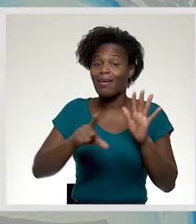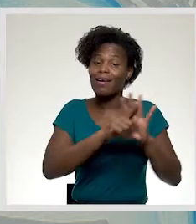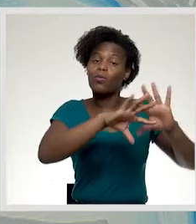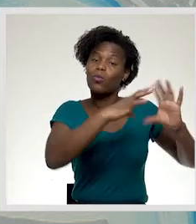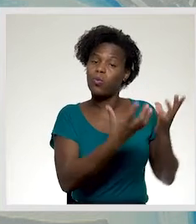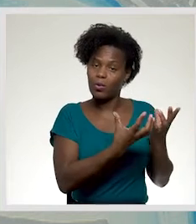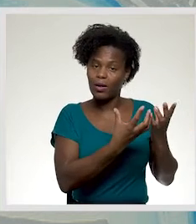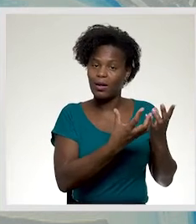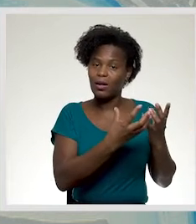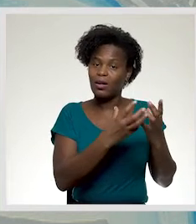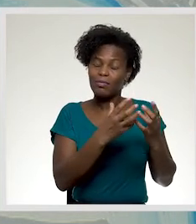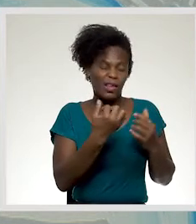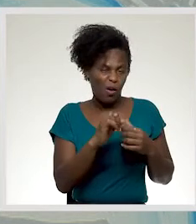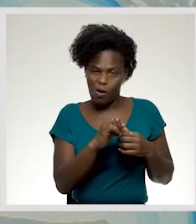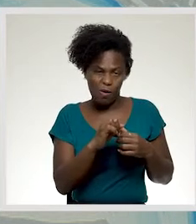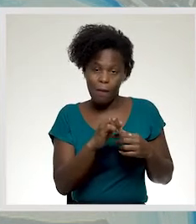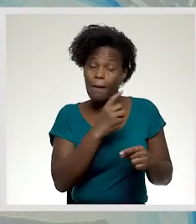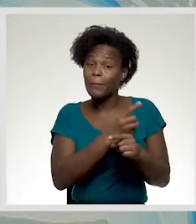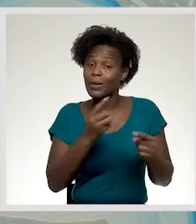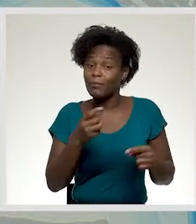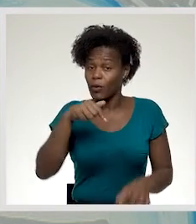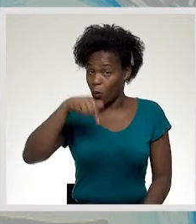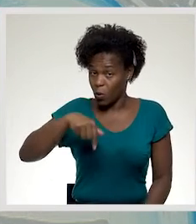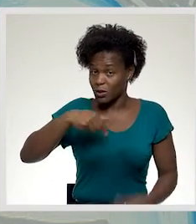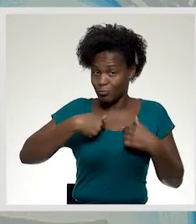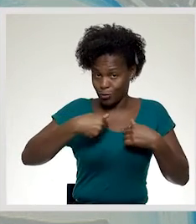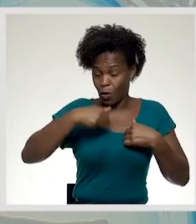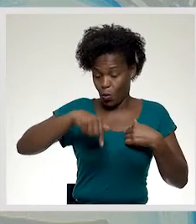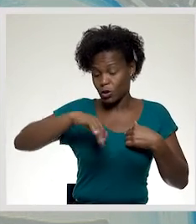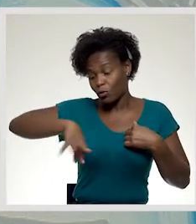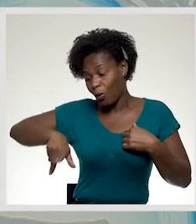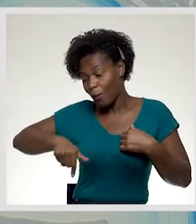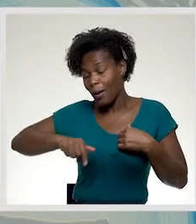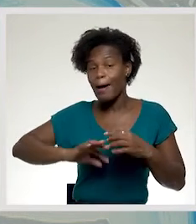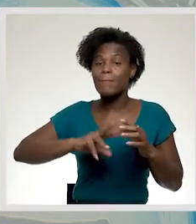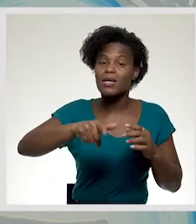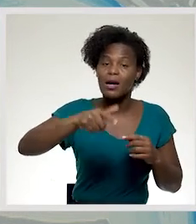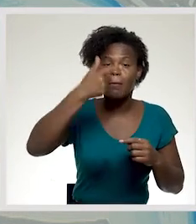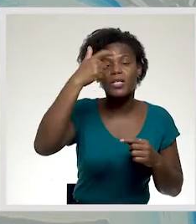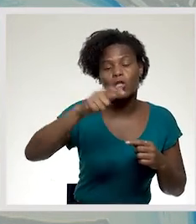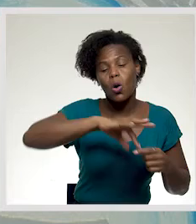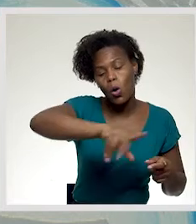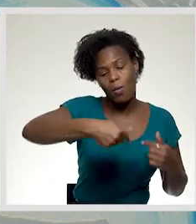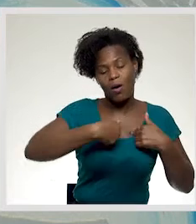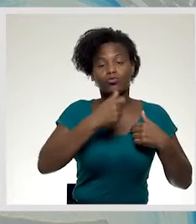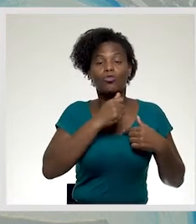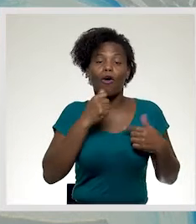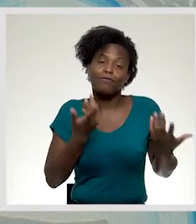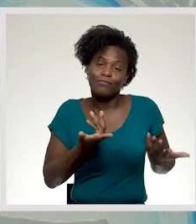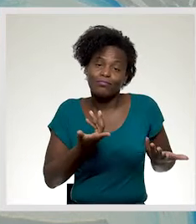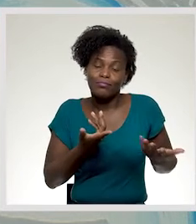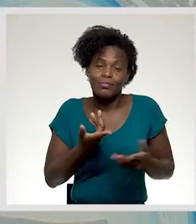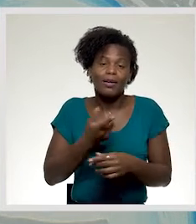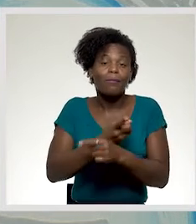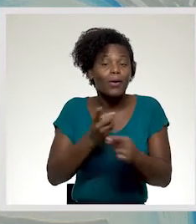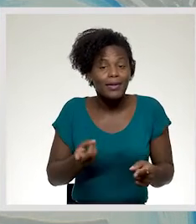universal? Certamente que não, porque hoje eu roubo e amanhã serei vítima de roubo. Daí que